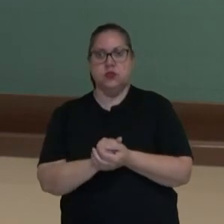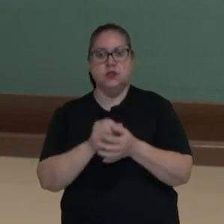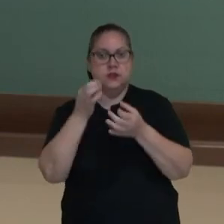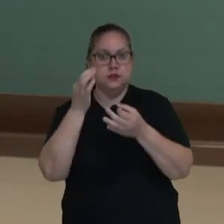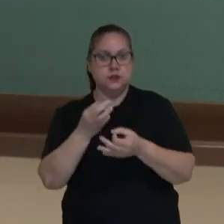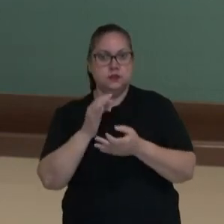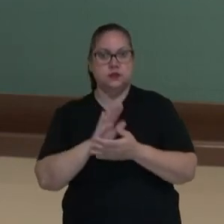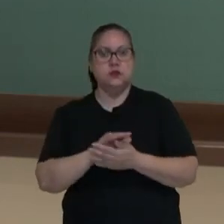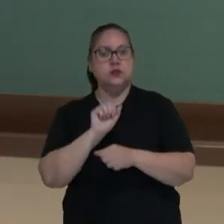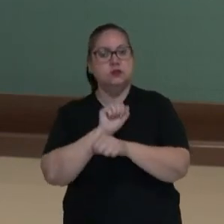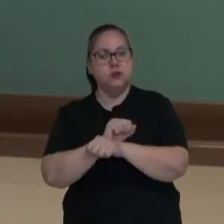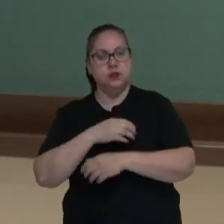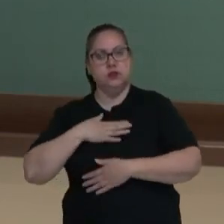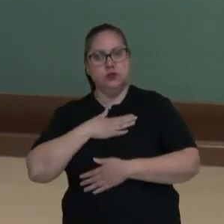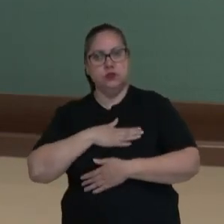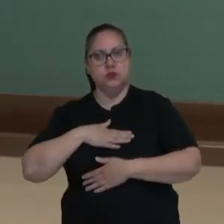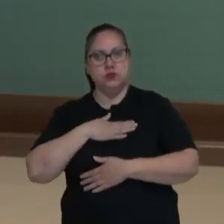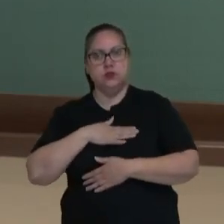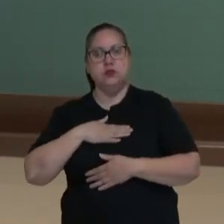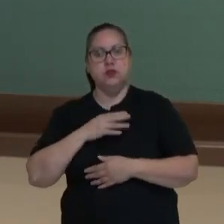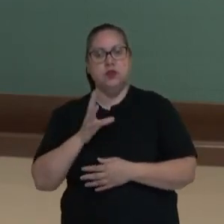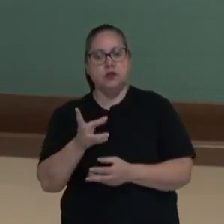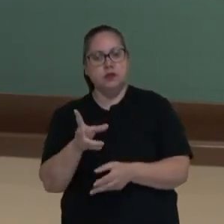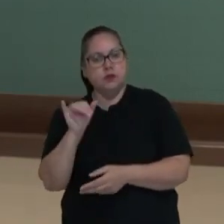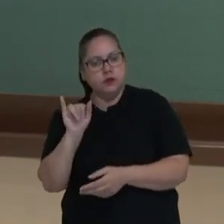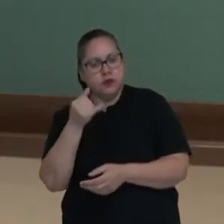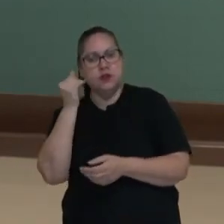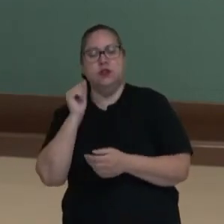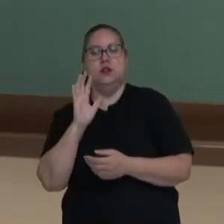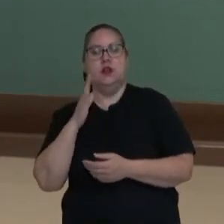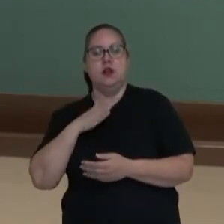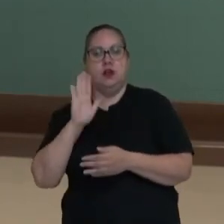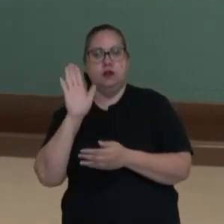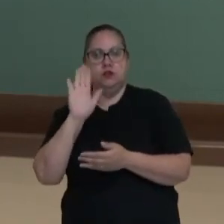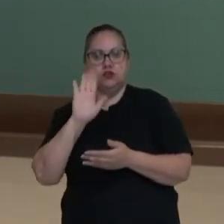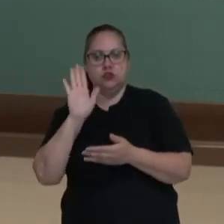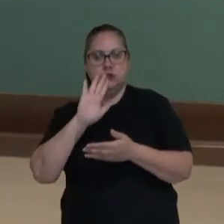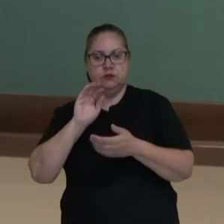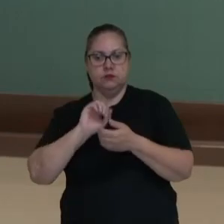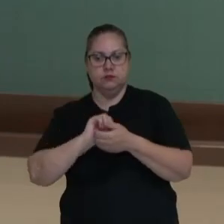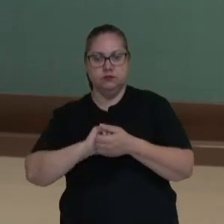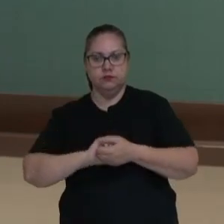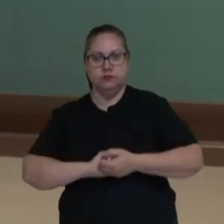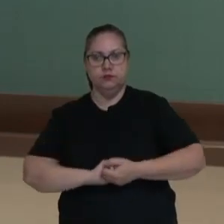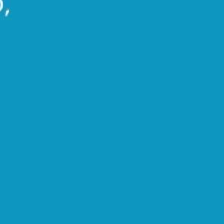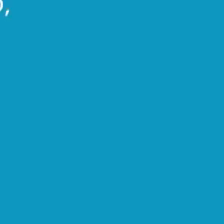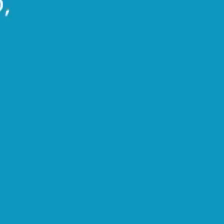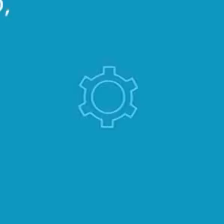certo? Espero que vocês tenham gostado, aproveitado a aula, até mais, se cuidem!